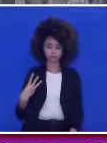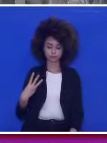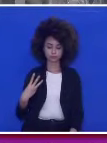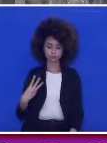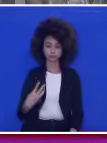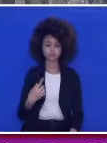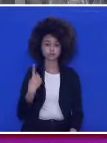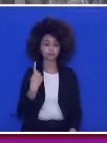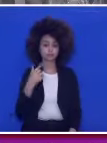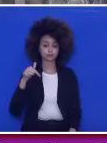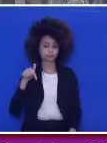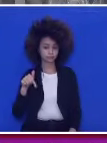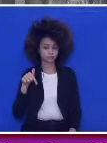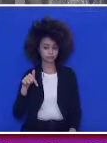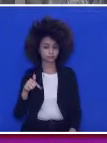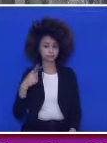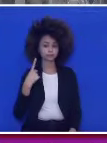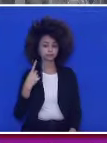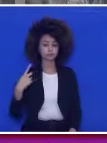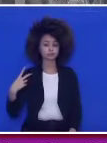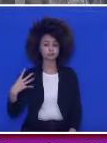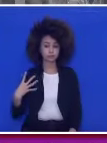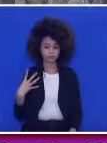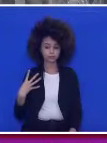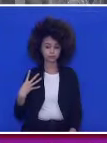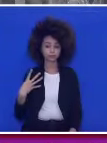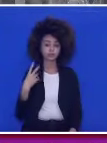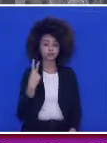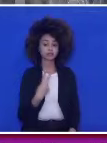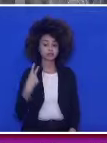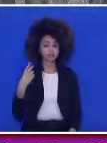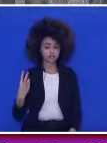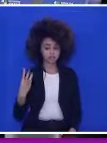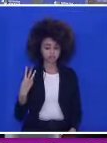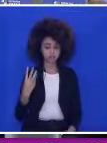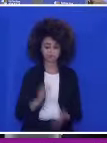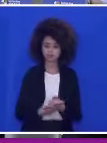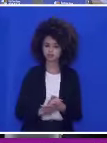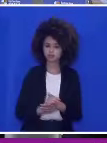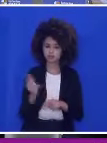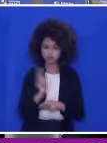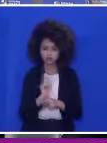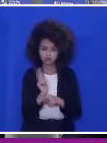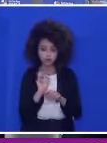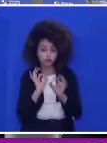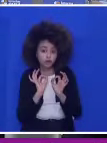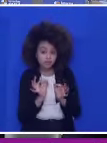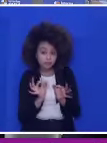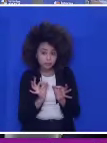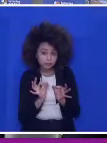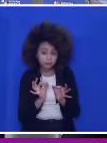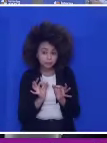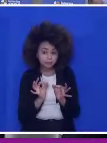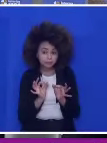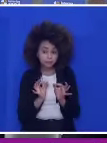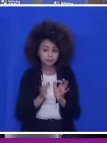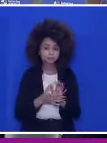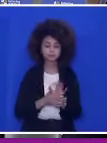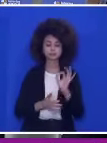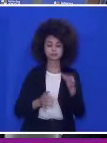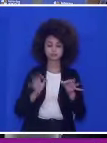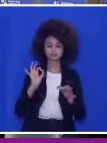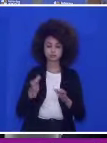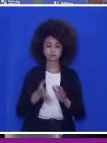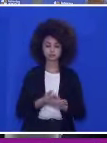03, 17, 14 e 23. Auditoras, confirmam? Sim,